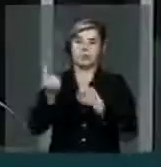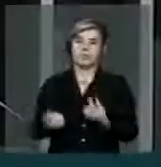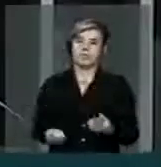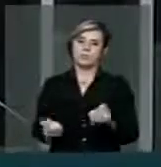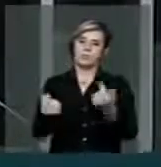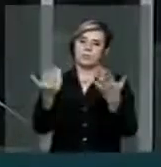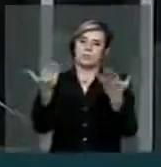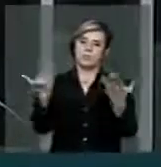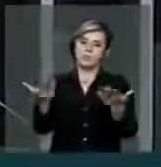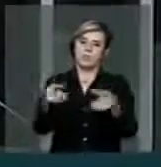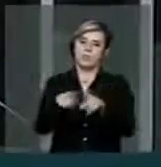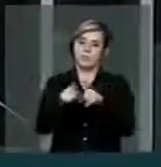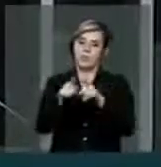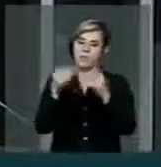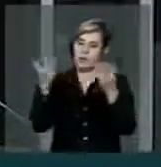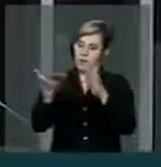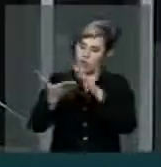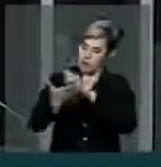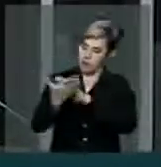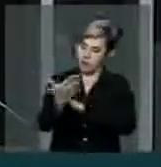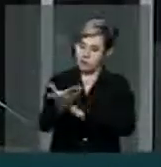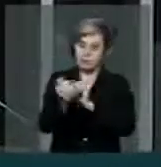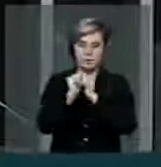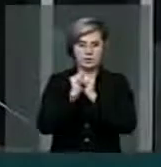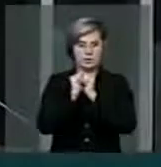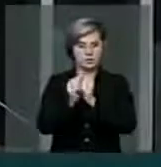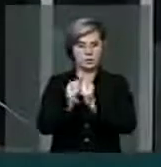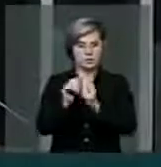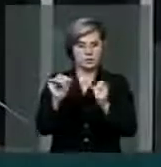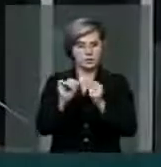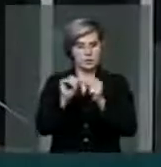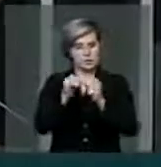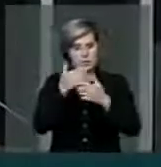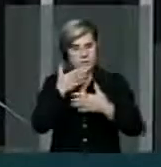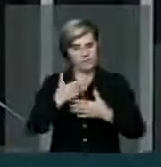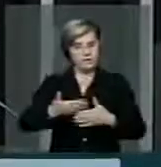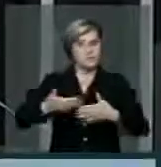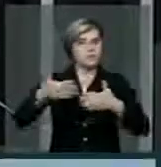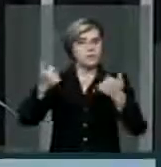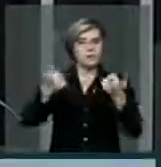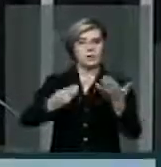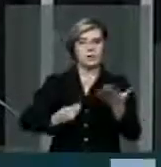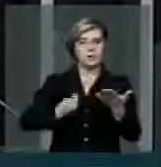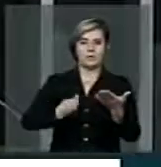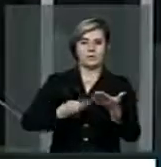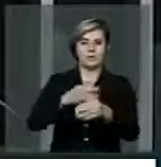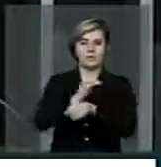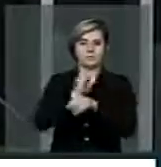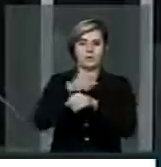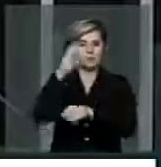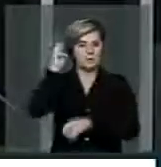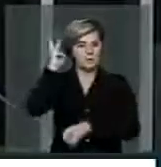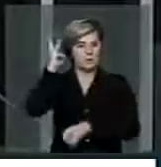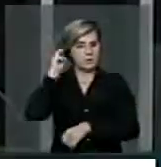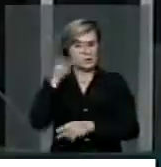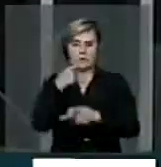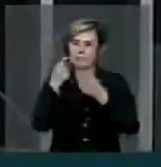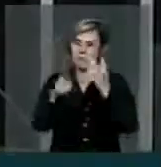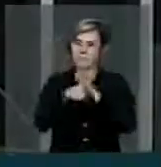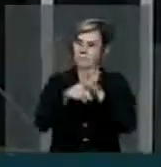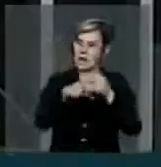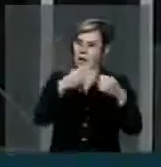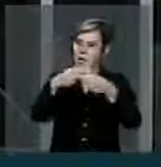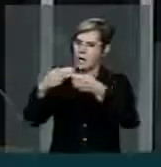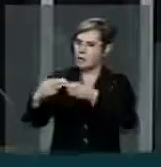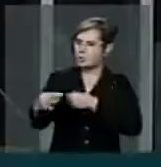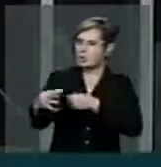foco, encaminha, portanto, juntos para fazer valer a pena. E nesse sentido, senhor presidente, eu quero aqui dizer que os municípios maranhenses